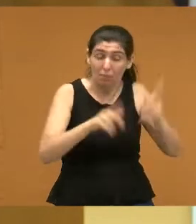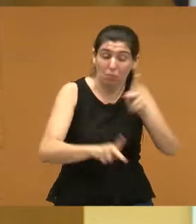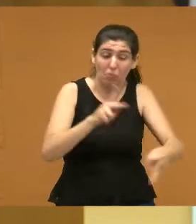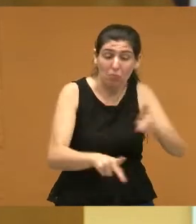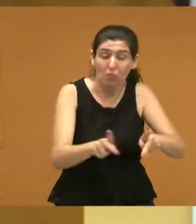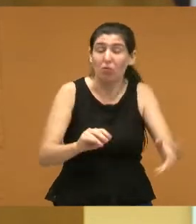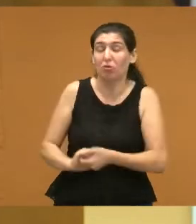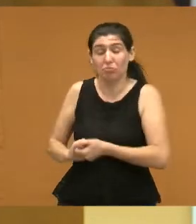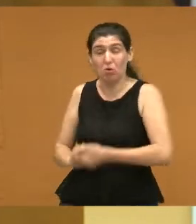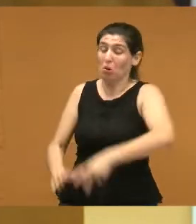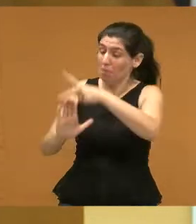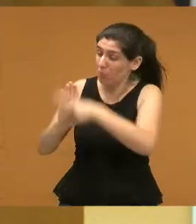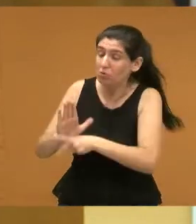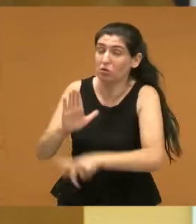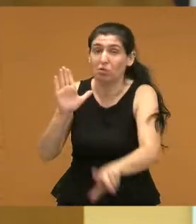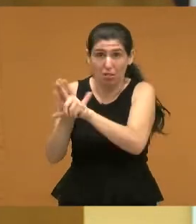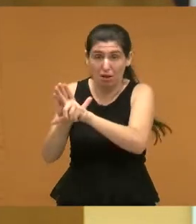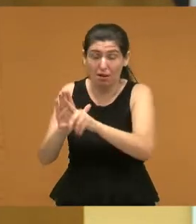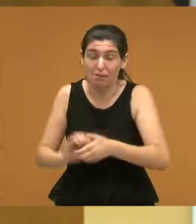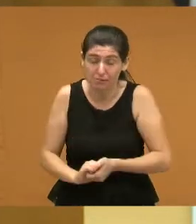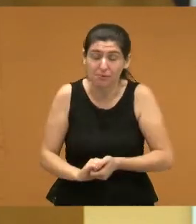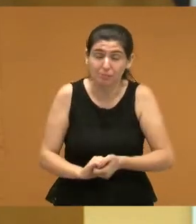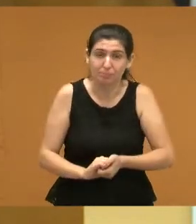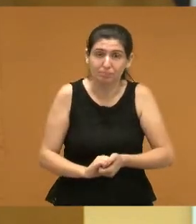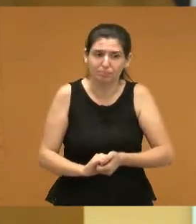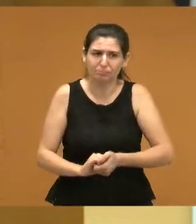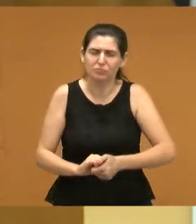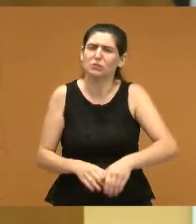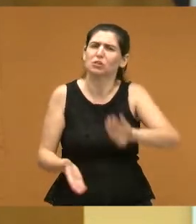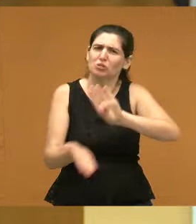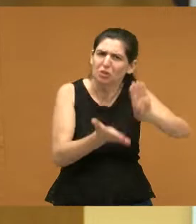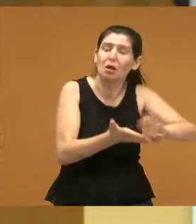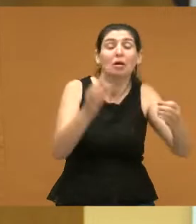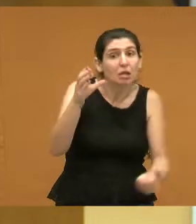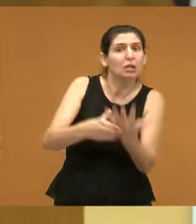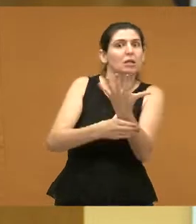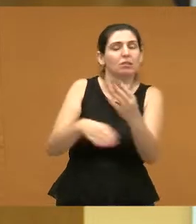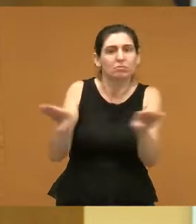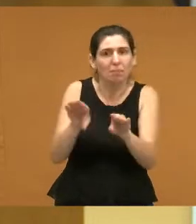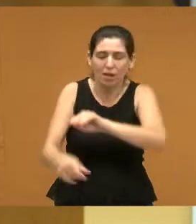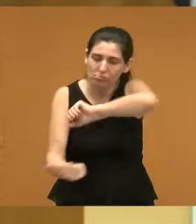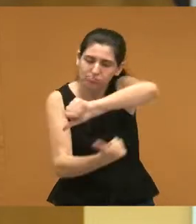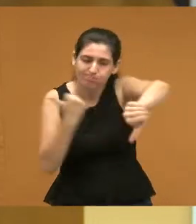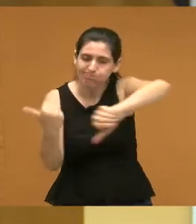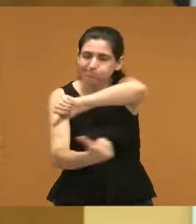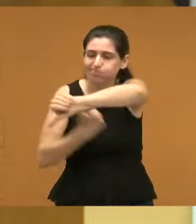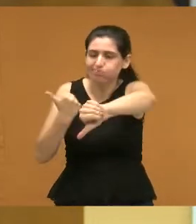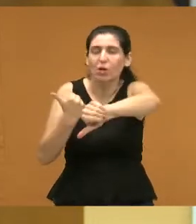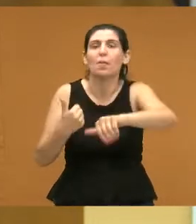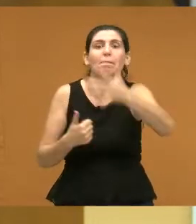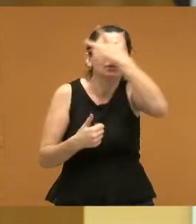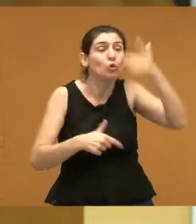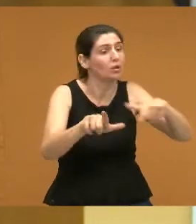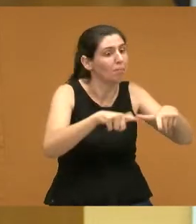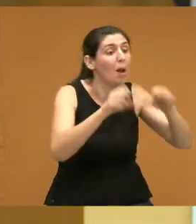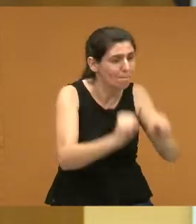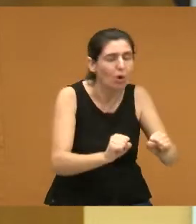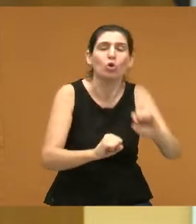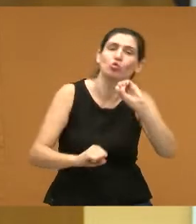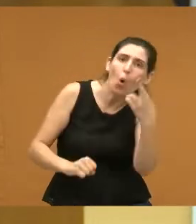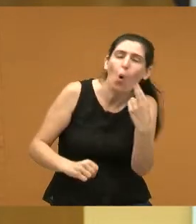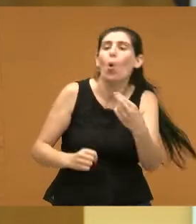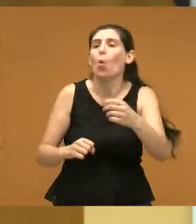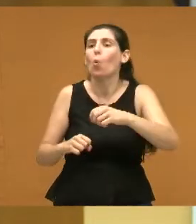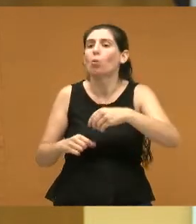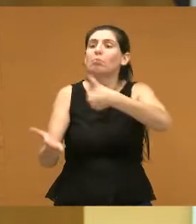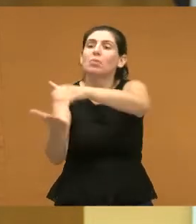O presente projeto de lei extingue, cria e altera cargos de provimento em comissão, cargos de confiança